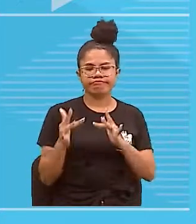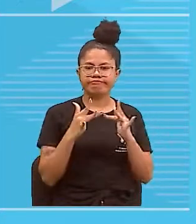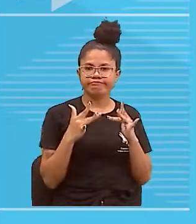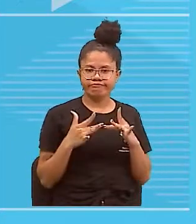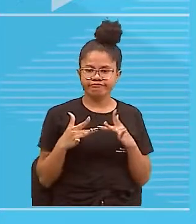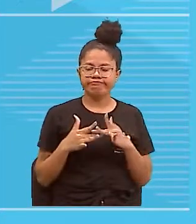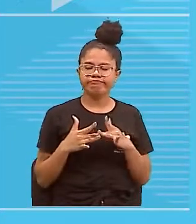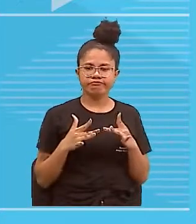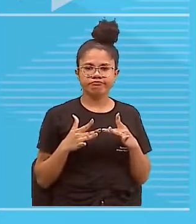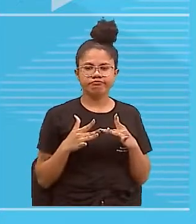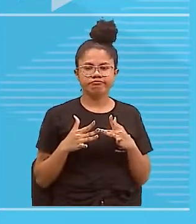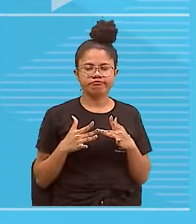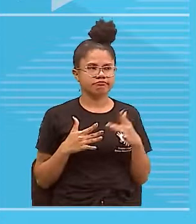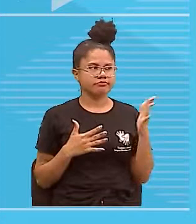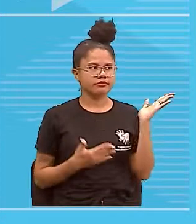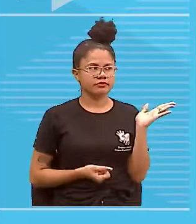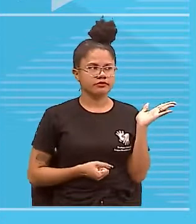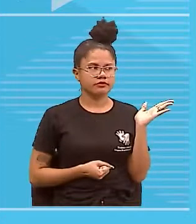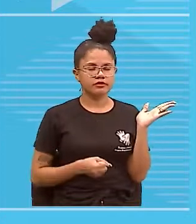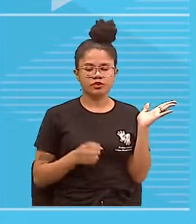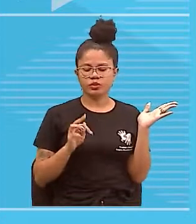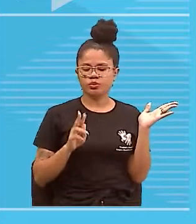de tratamento informal